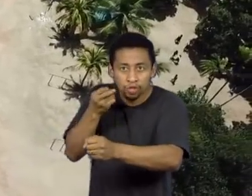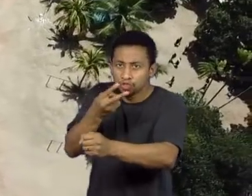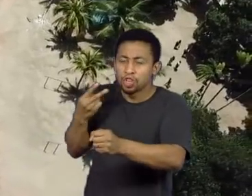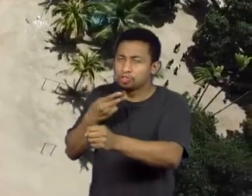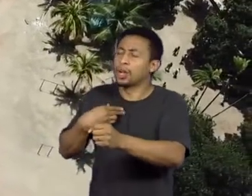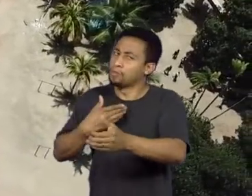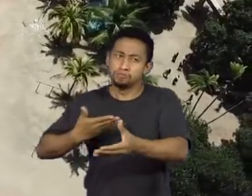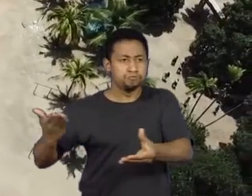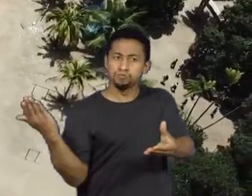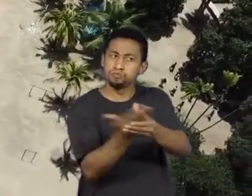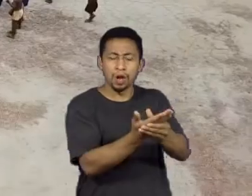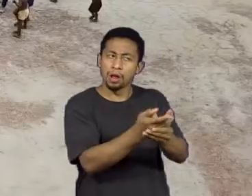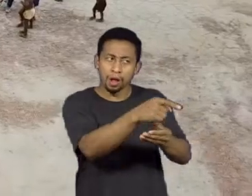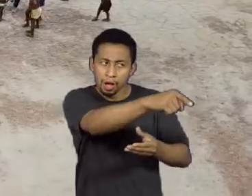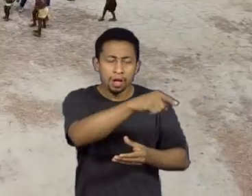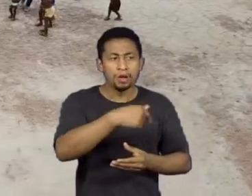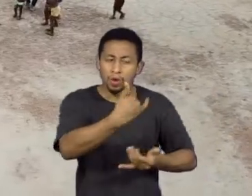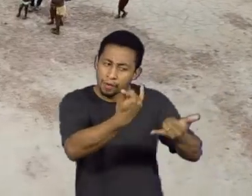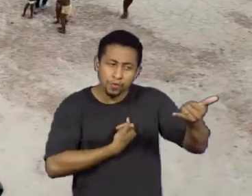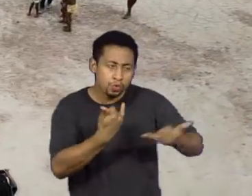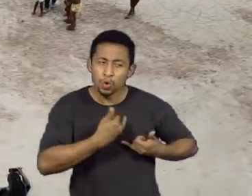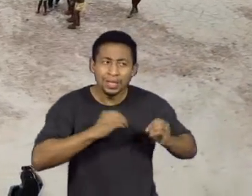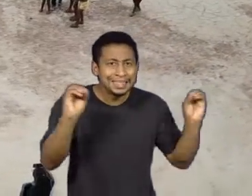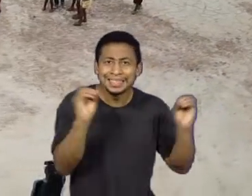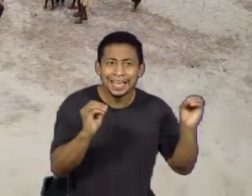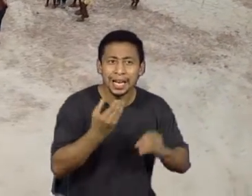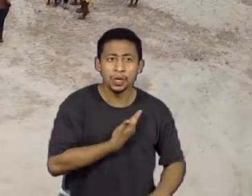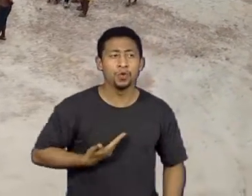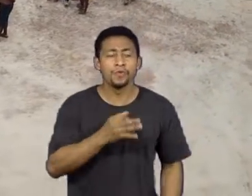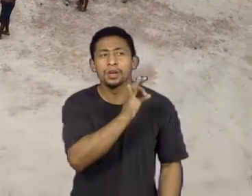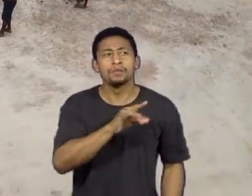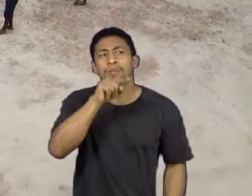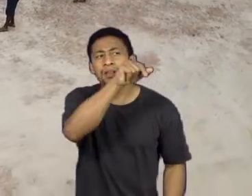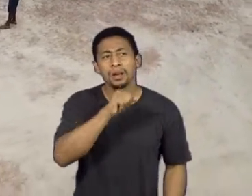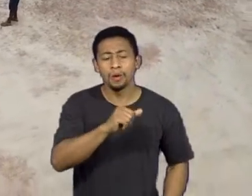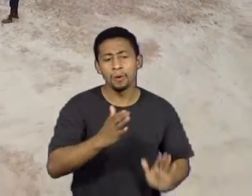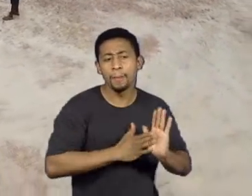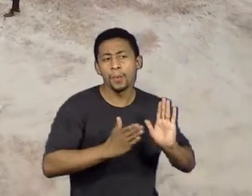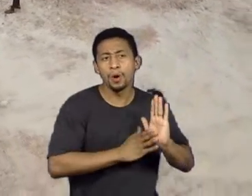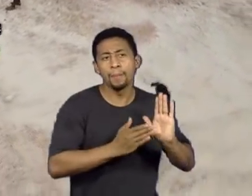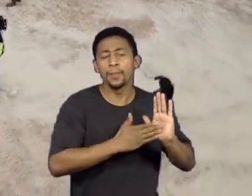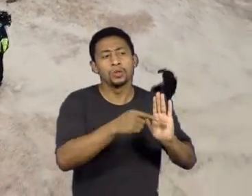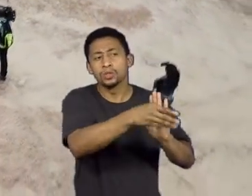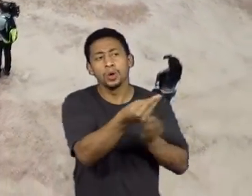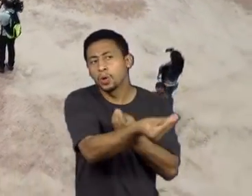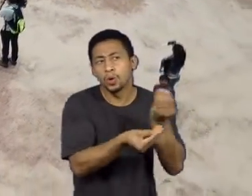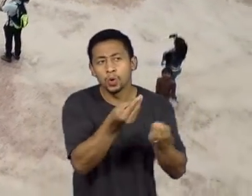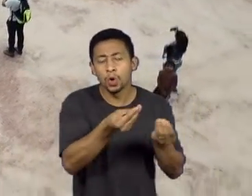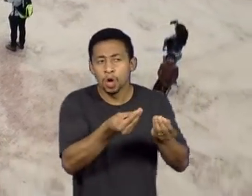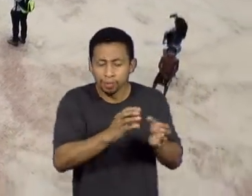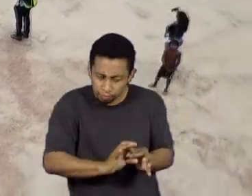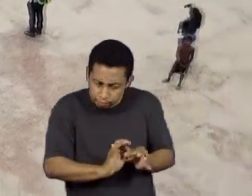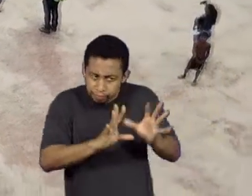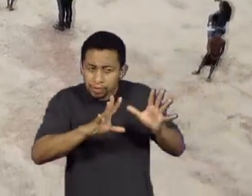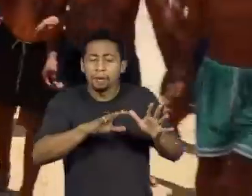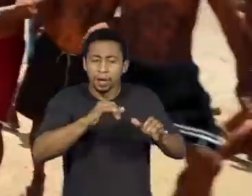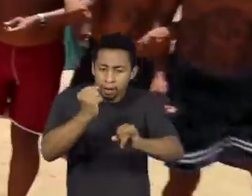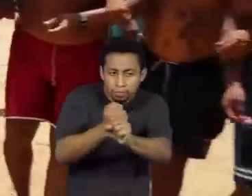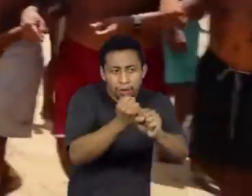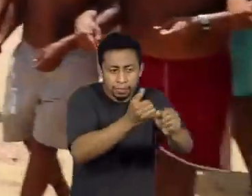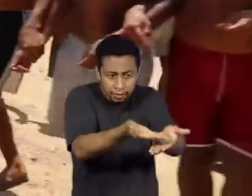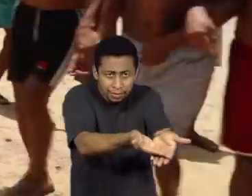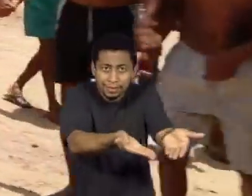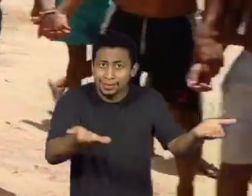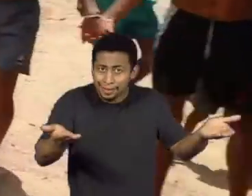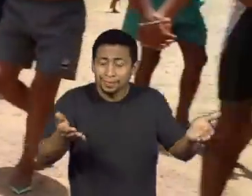Waimiri-Atroari afirma que não recebeu resposta do governo federal sobre a proposta de compensação socioambiental pela